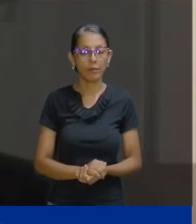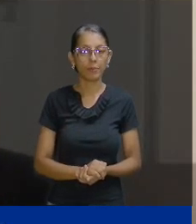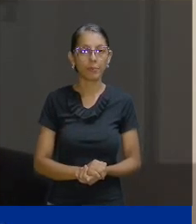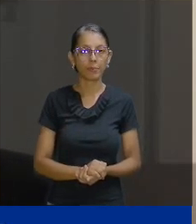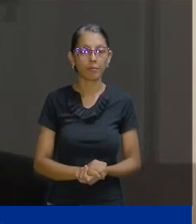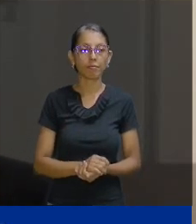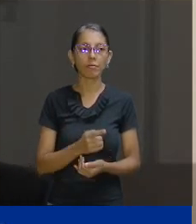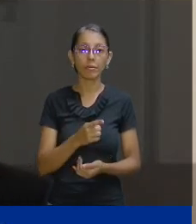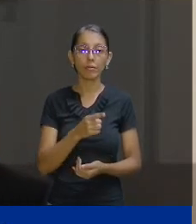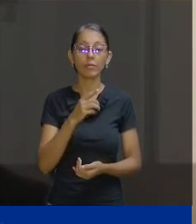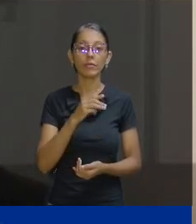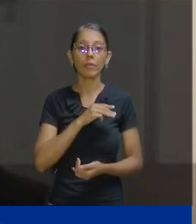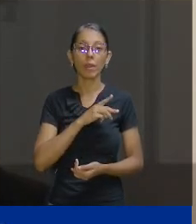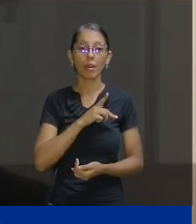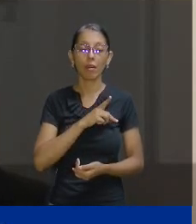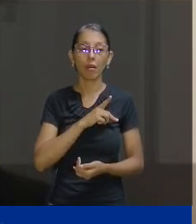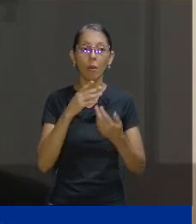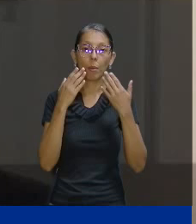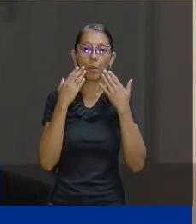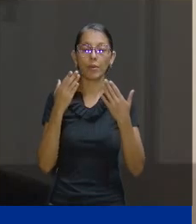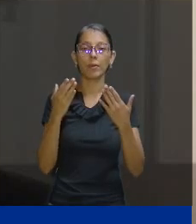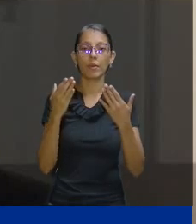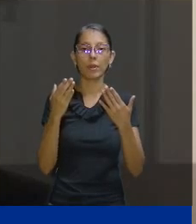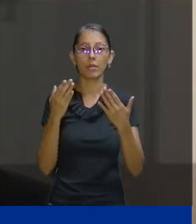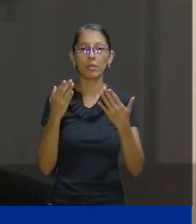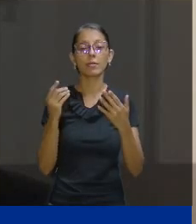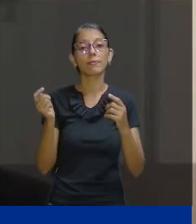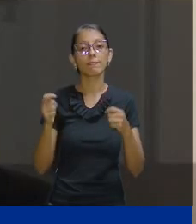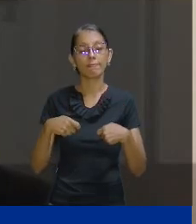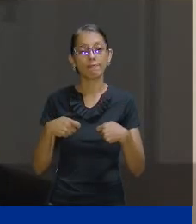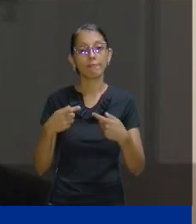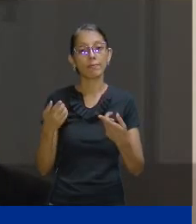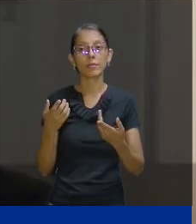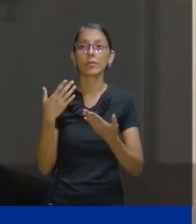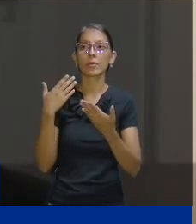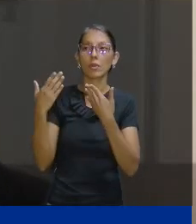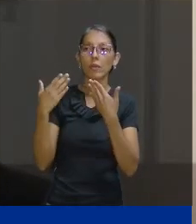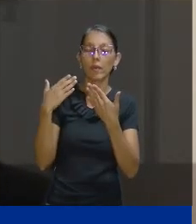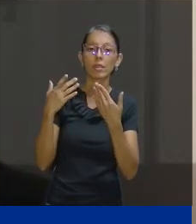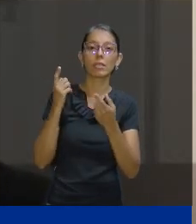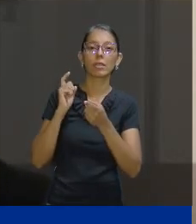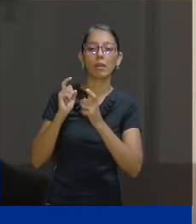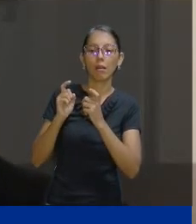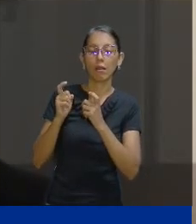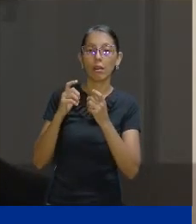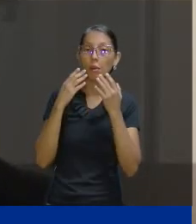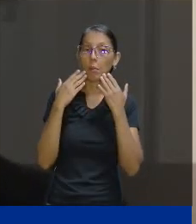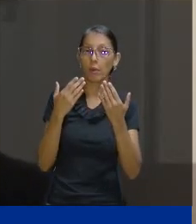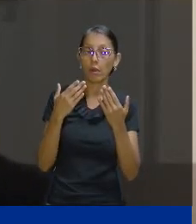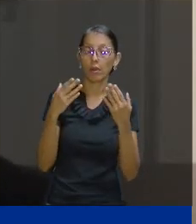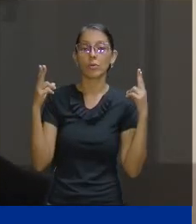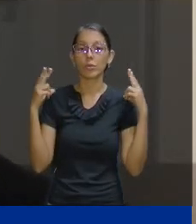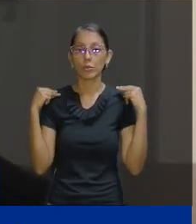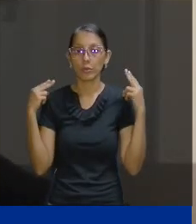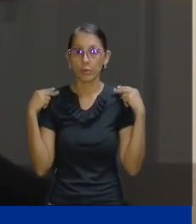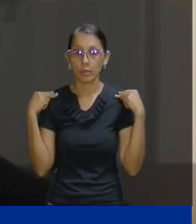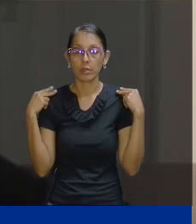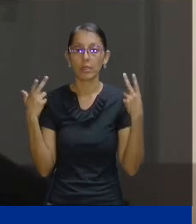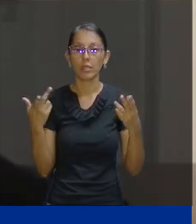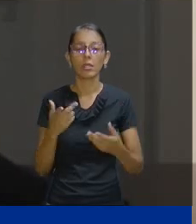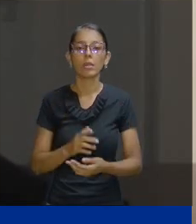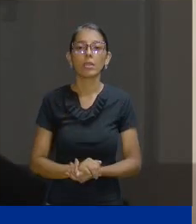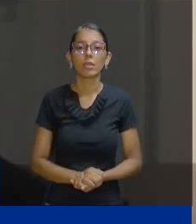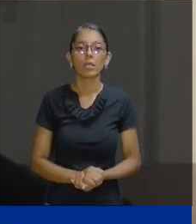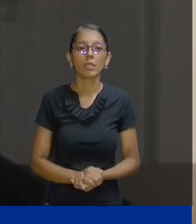ao Ministério Público provar o fim especial de agir diante de conversas de terceiros, de motoristas, de quem